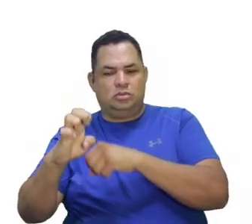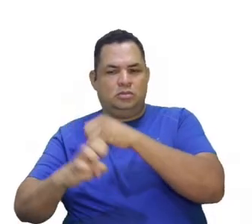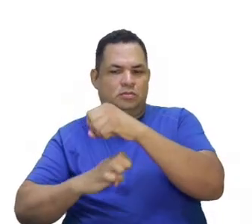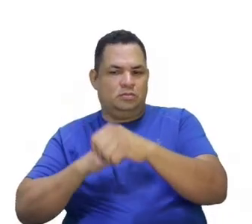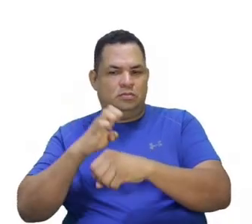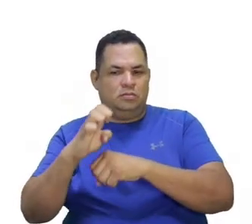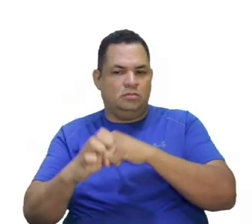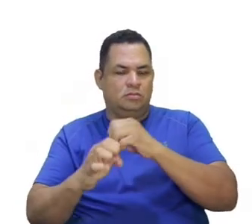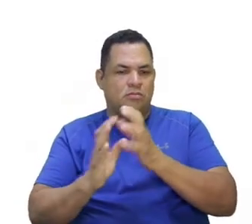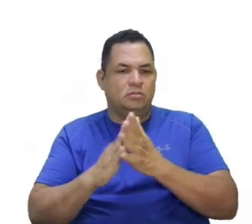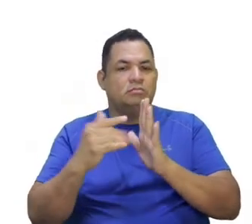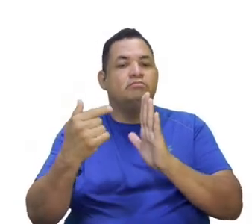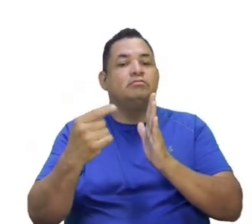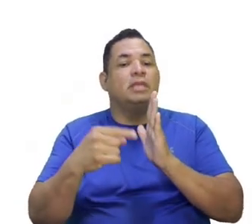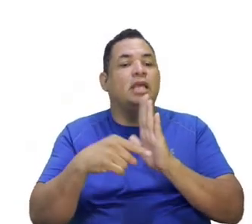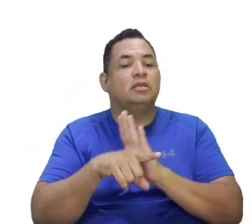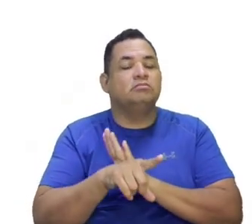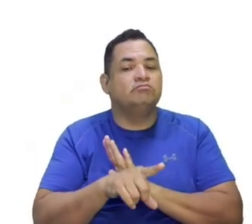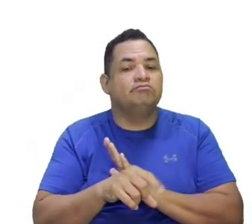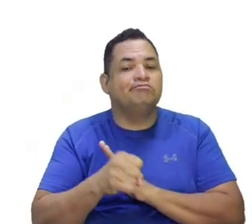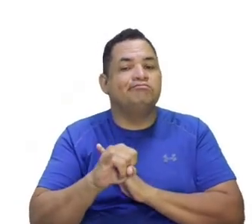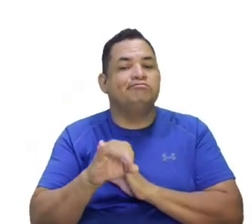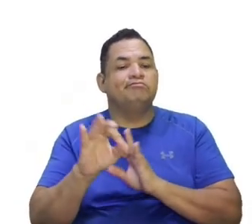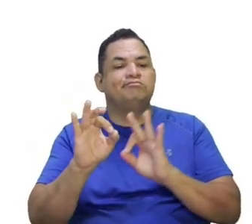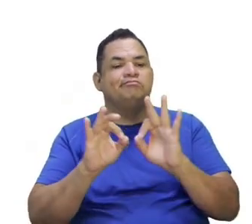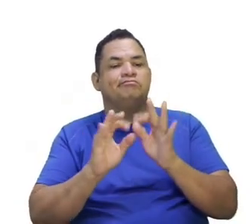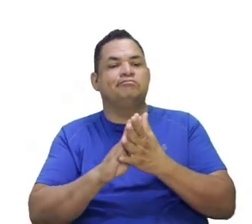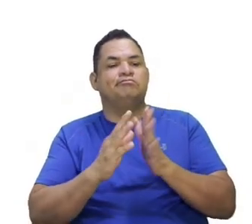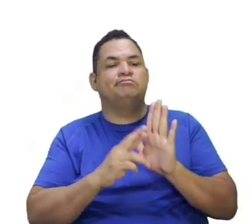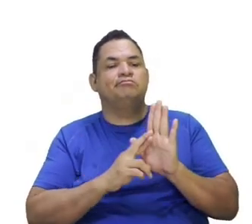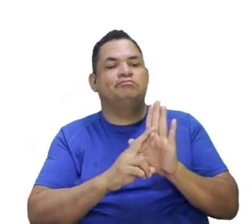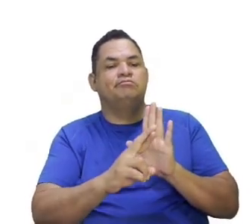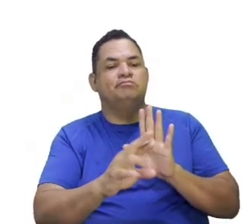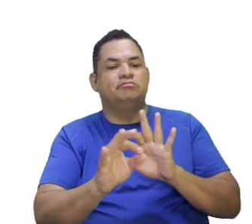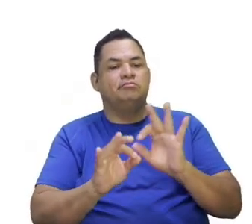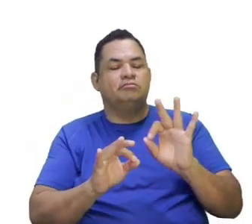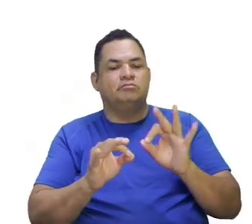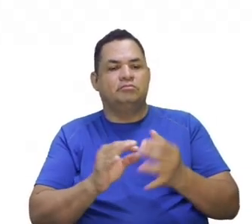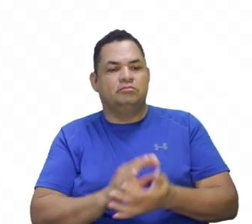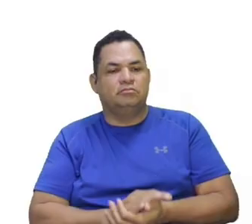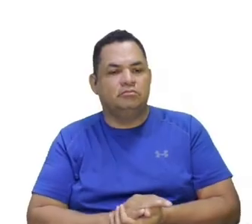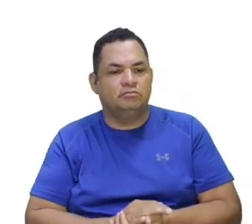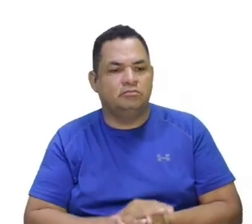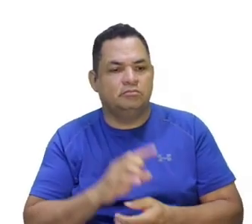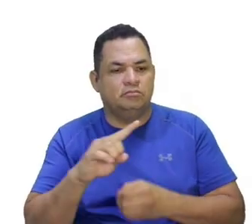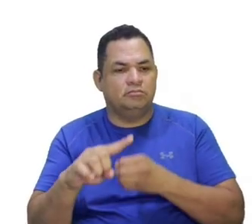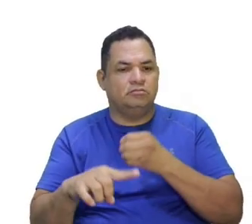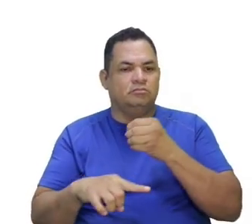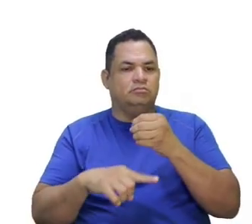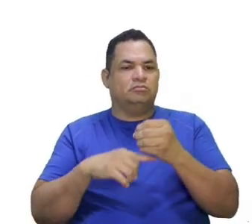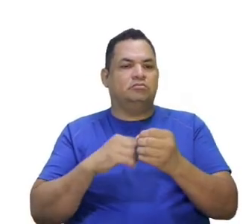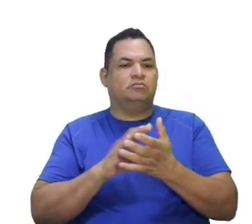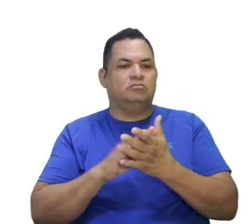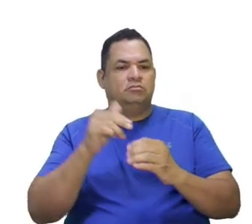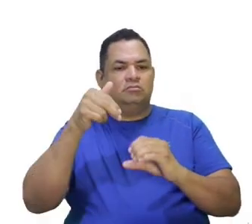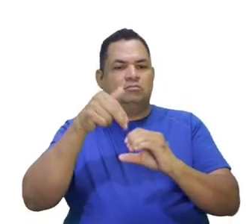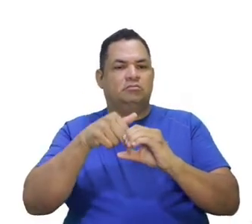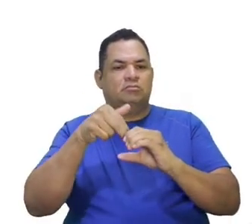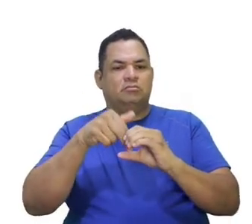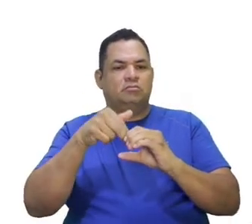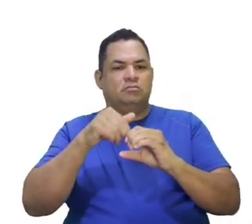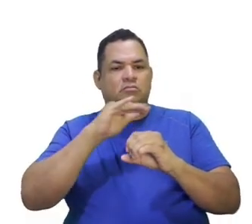elétrons. Pergunta: se a gente tivesse aqui a representação desse átomo com o núcleo e